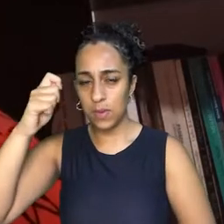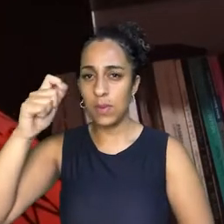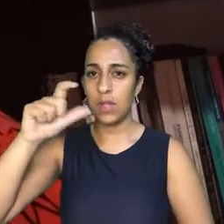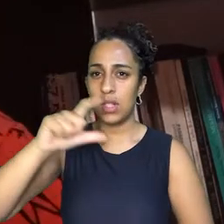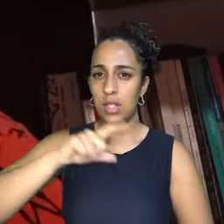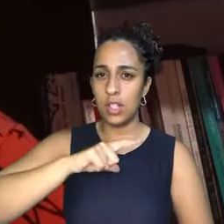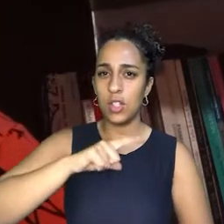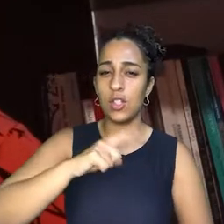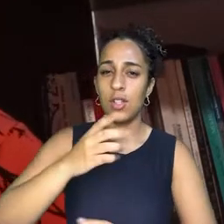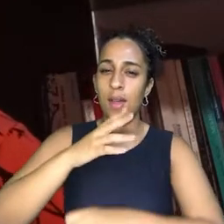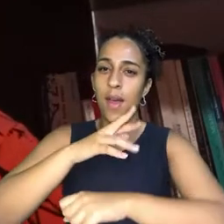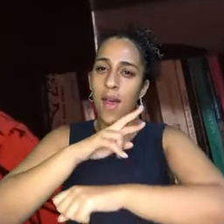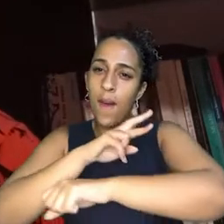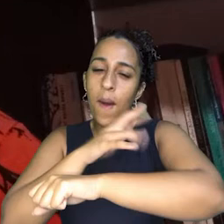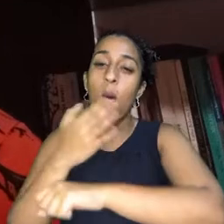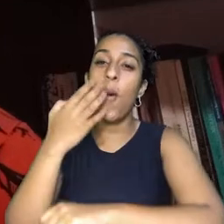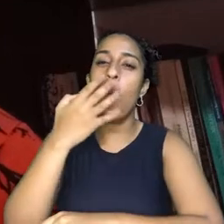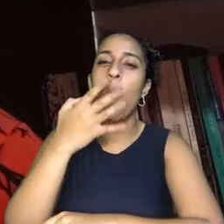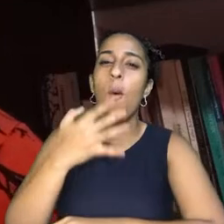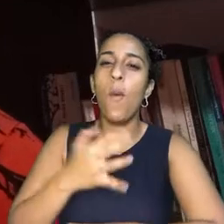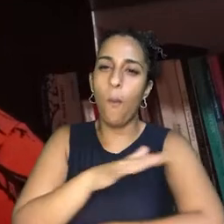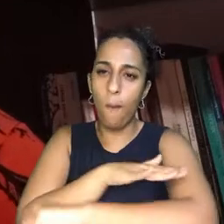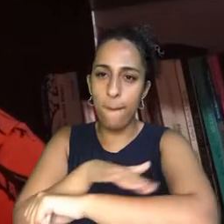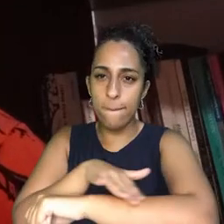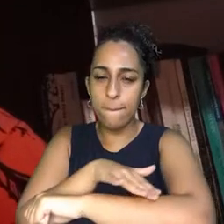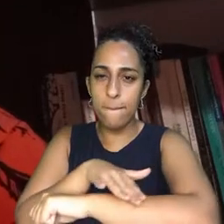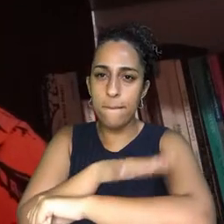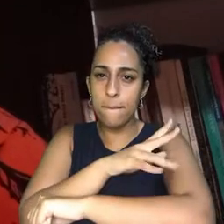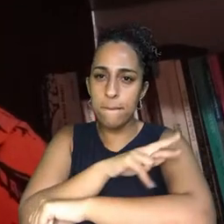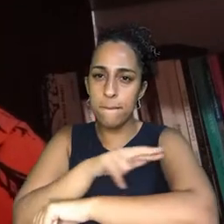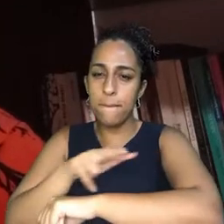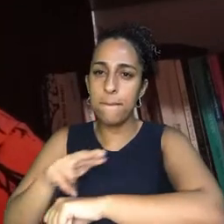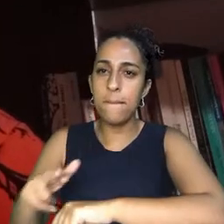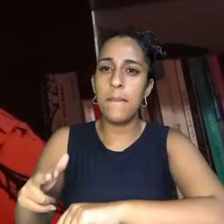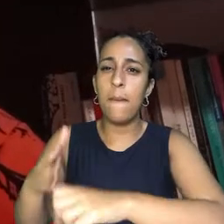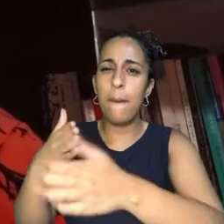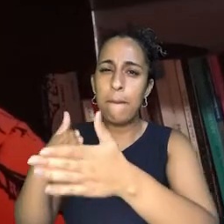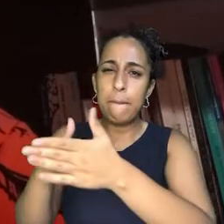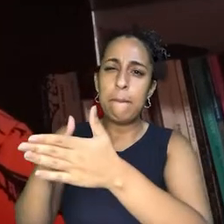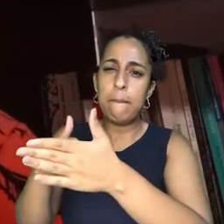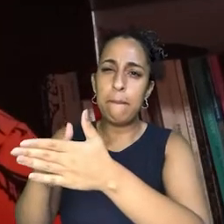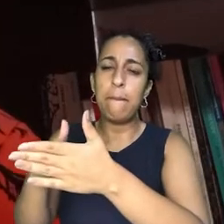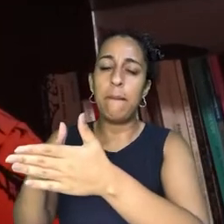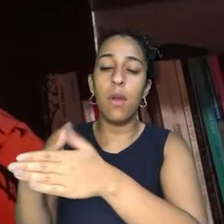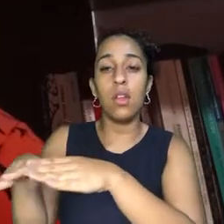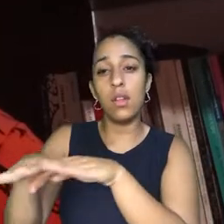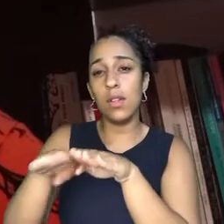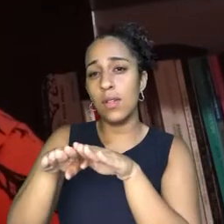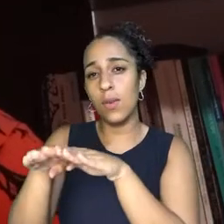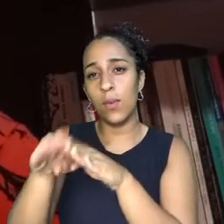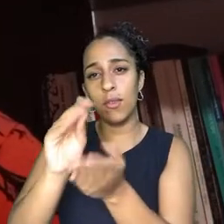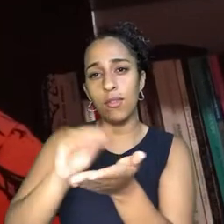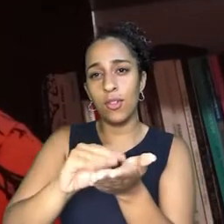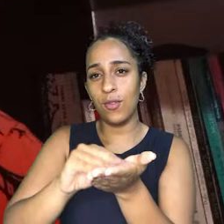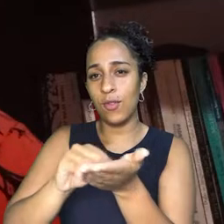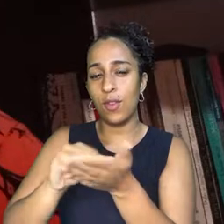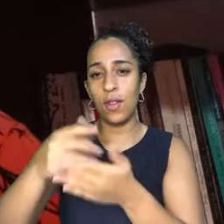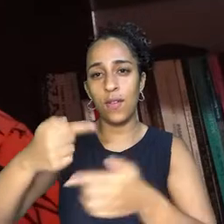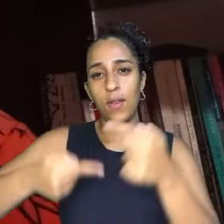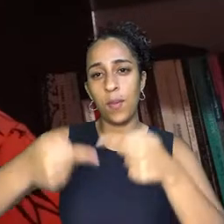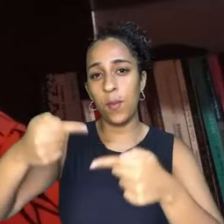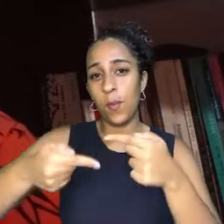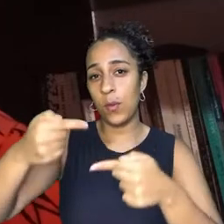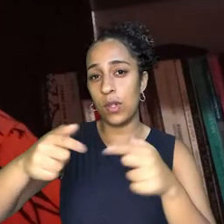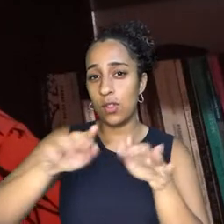uma pecha a cor da pele com uma condição que barrava o tratamento igualitário na representação